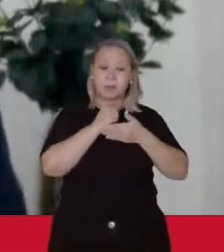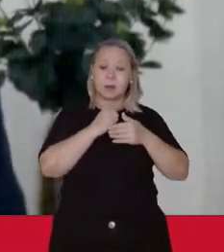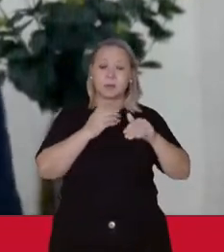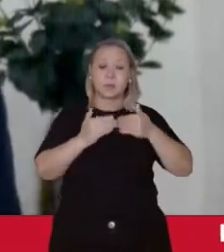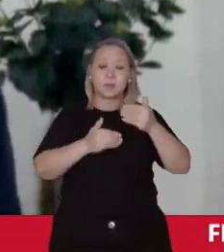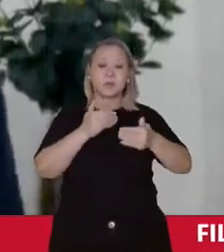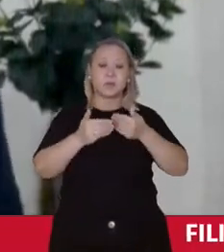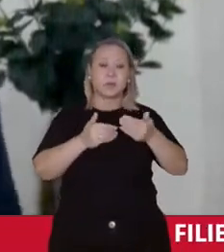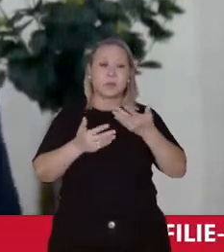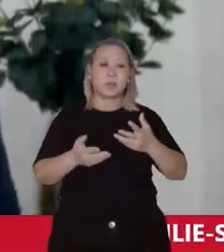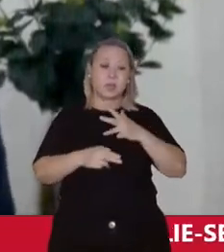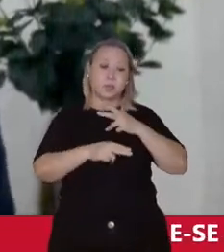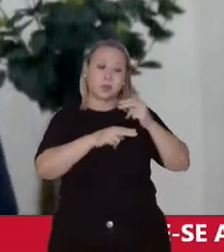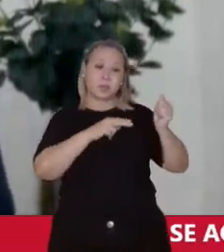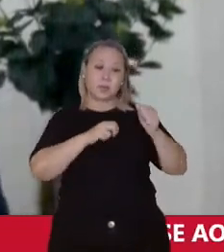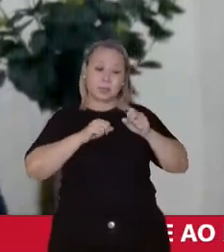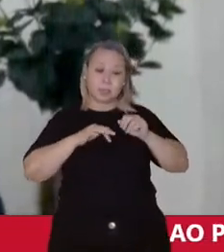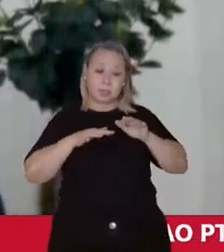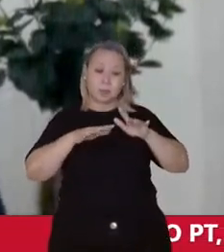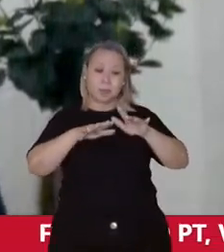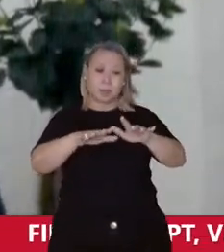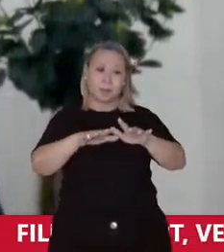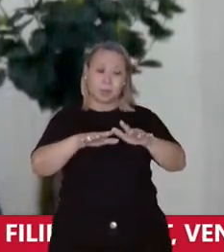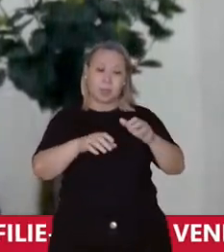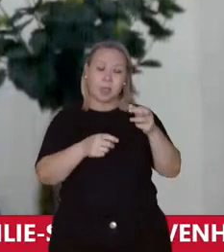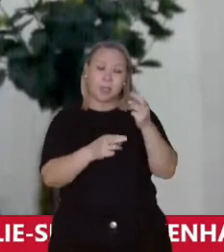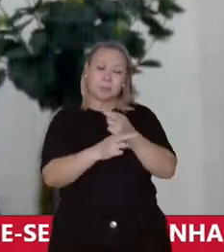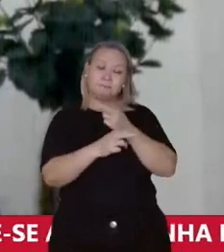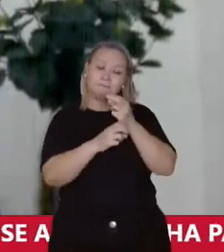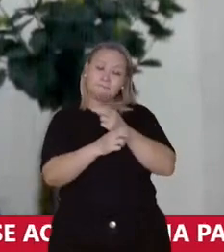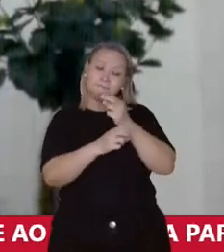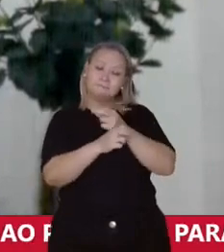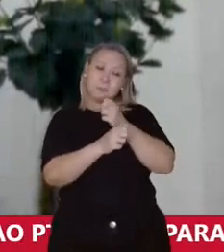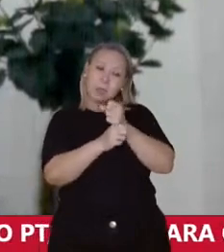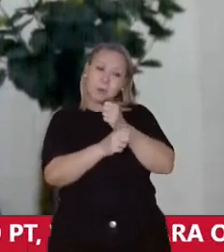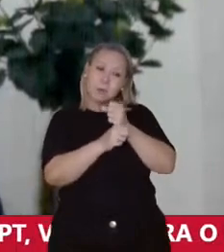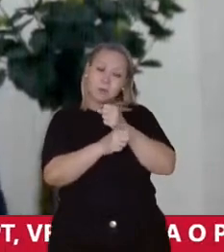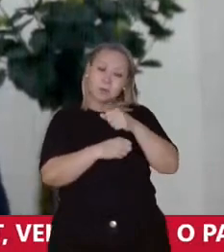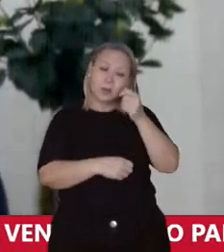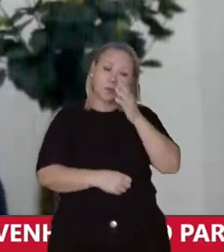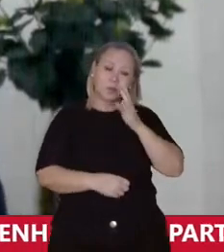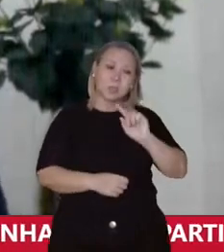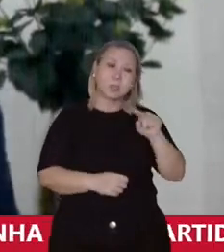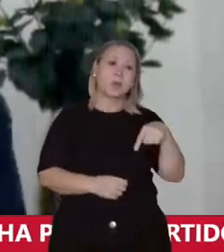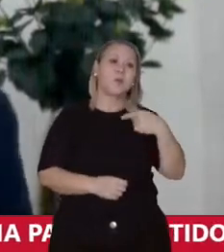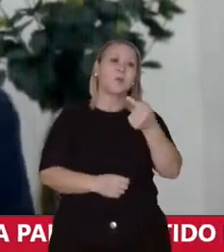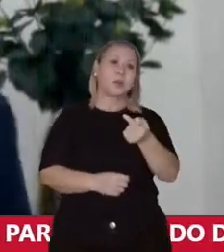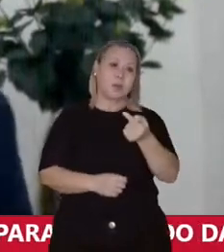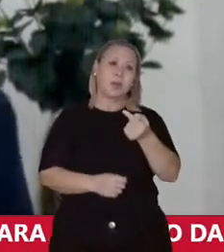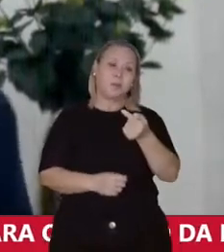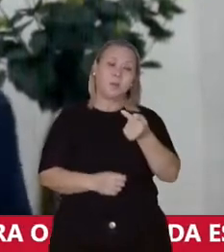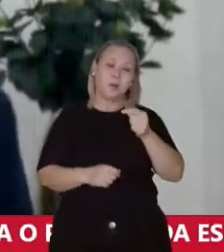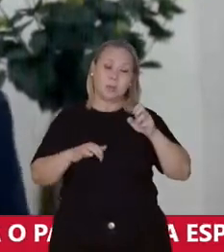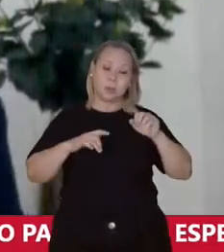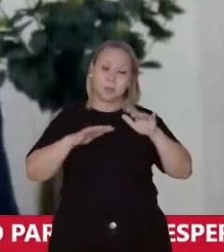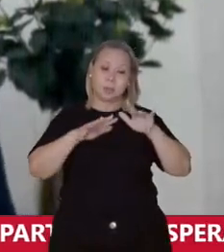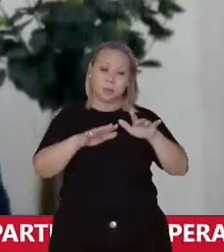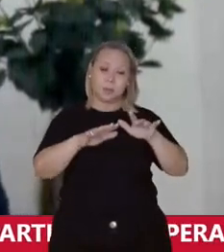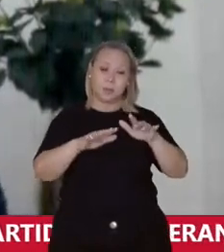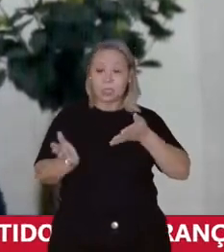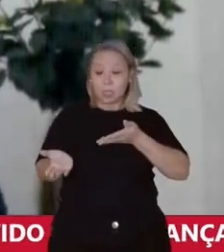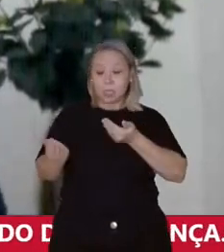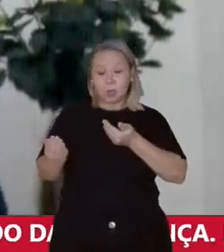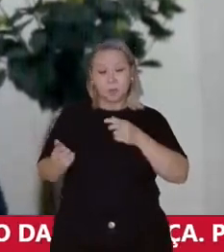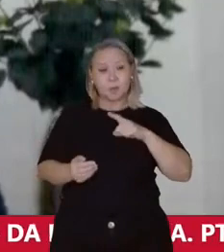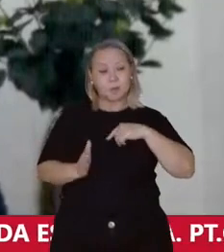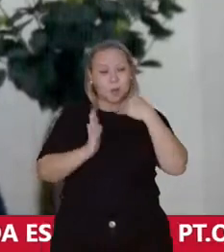e reconstrução do Brasil pós-pandemia, que a juventude faça parte de um ousado programa